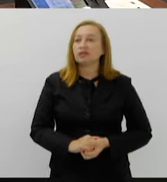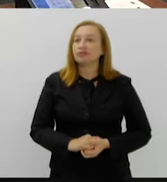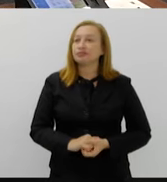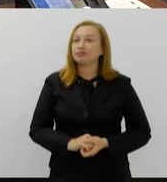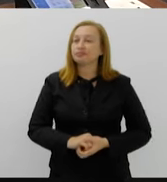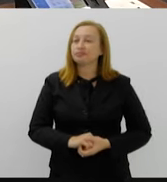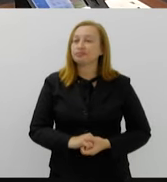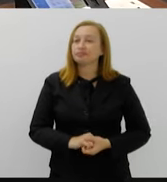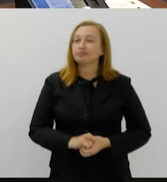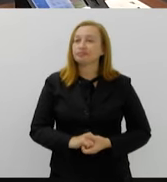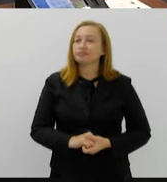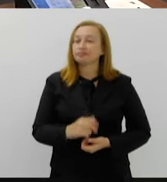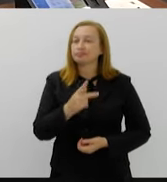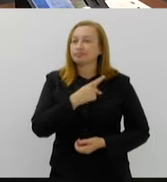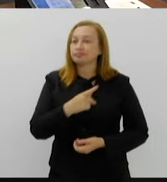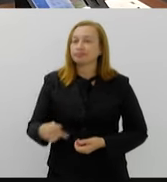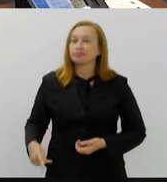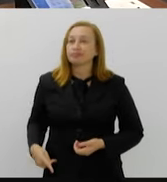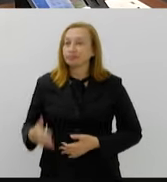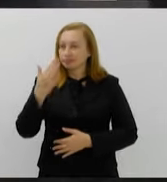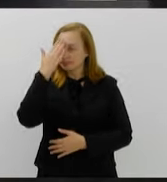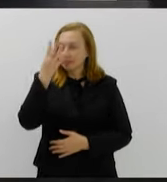presidente Presidente